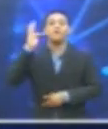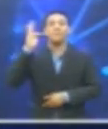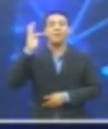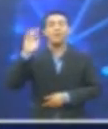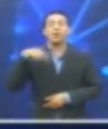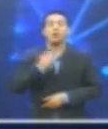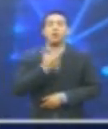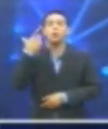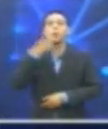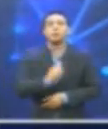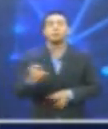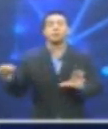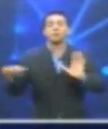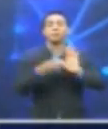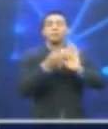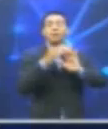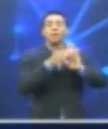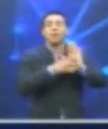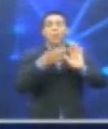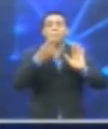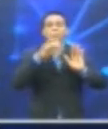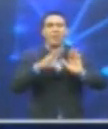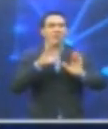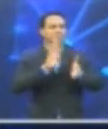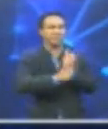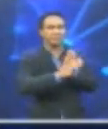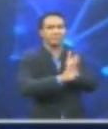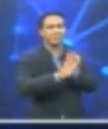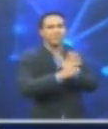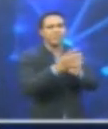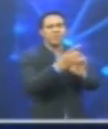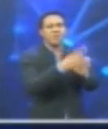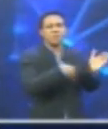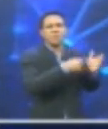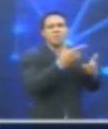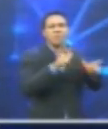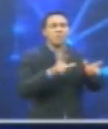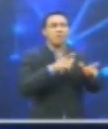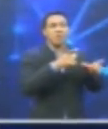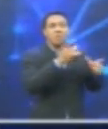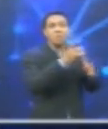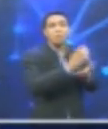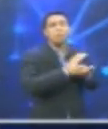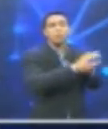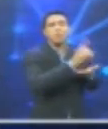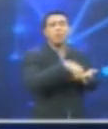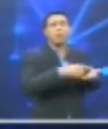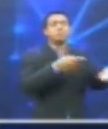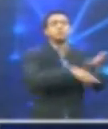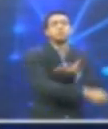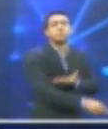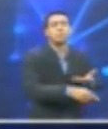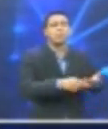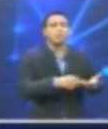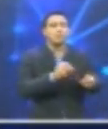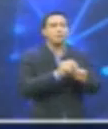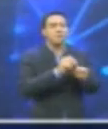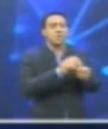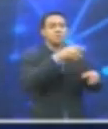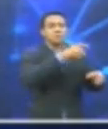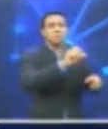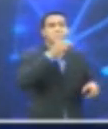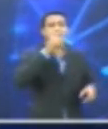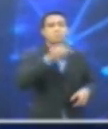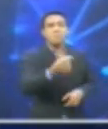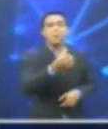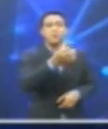da Integração e DENOC. Tem nada a ver com esse recurso. Recursos que tinham lá era para perfurar e para instalar 1.600 postos,